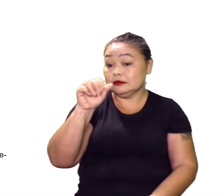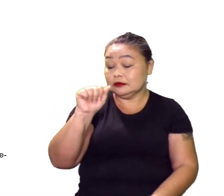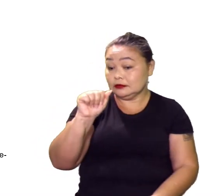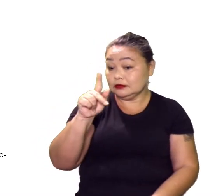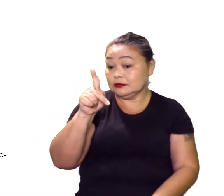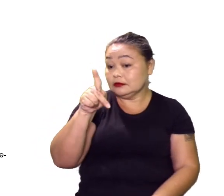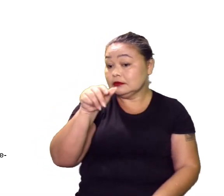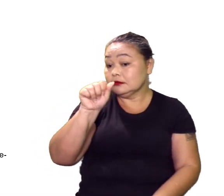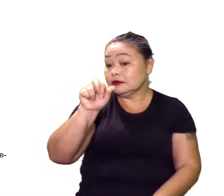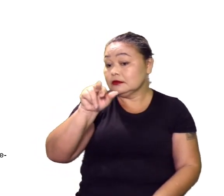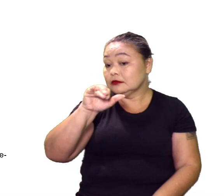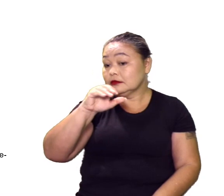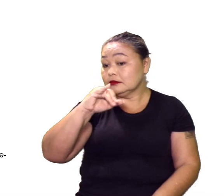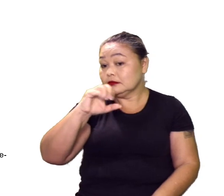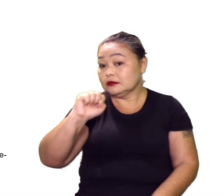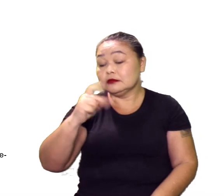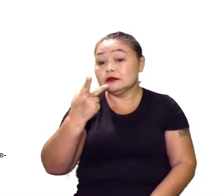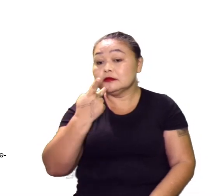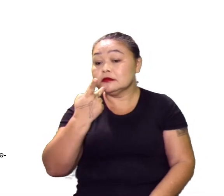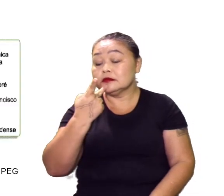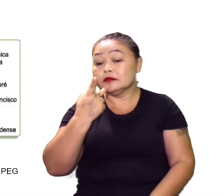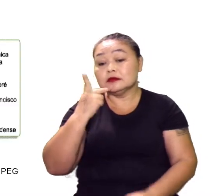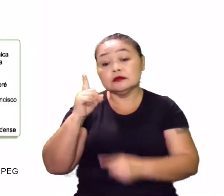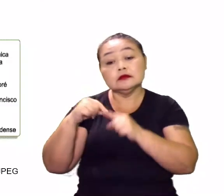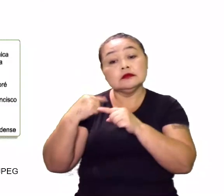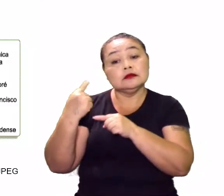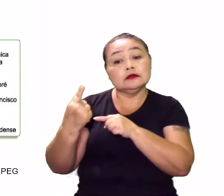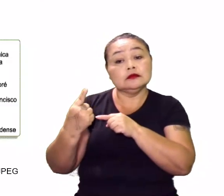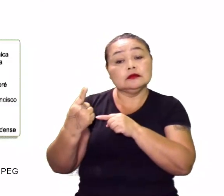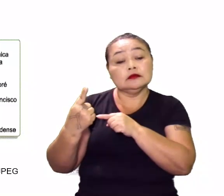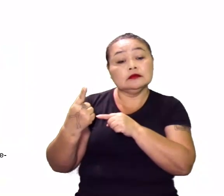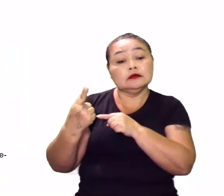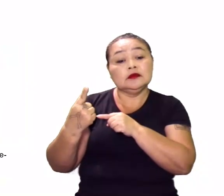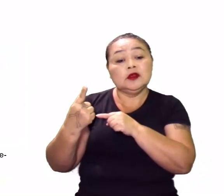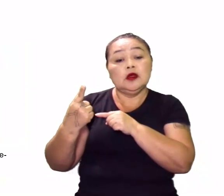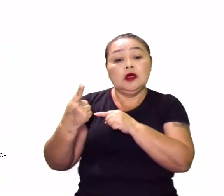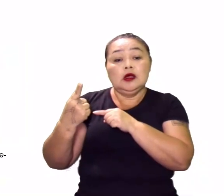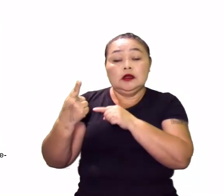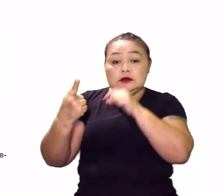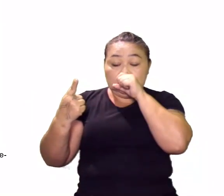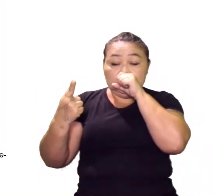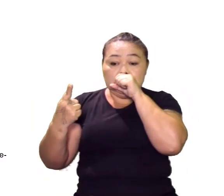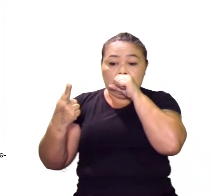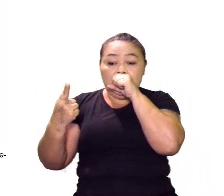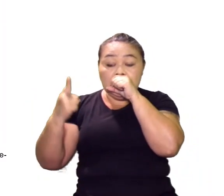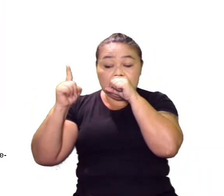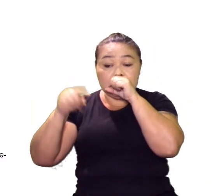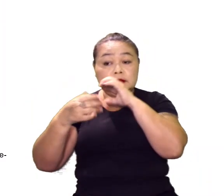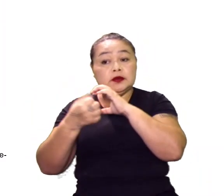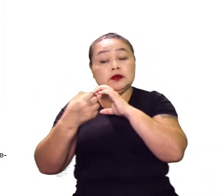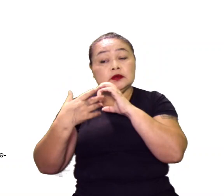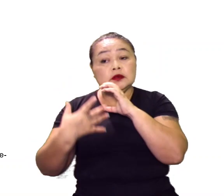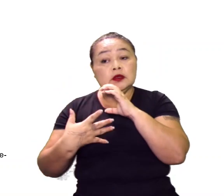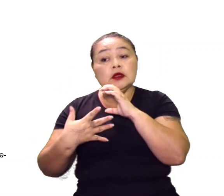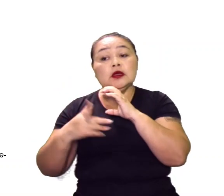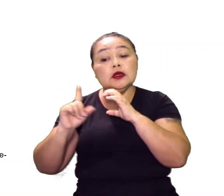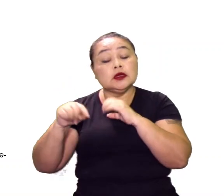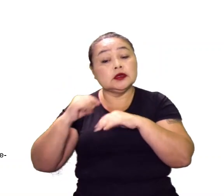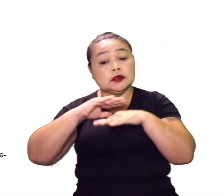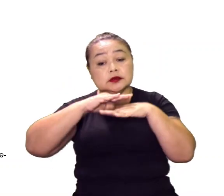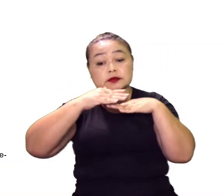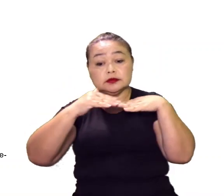dos Parecis, só para a gente começar a conversar sobre isso, certo? Que é uma característica do nosso relevo.